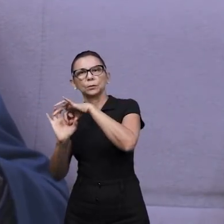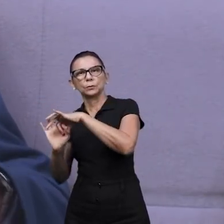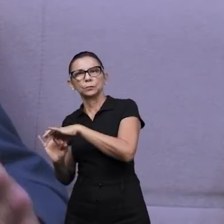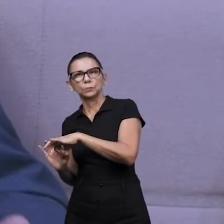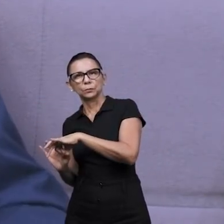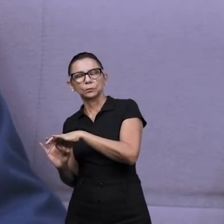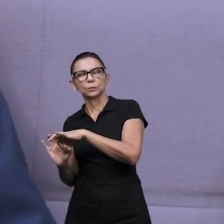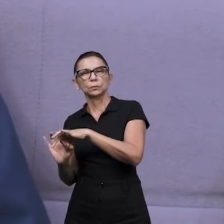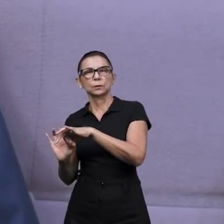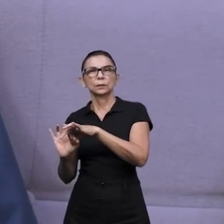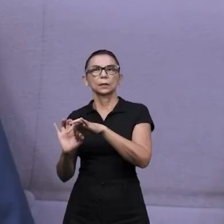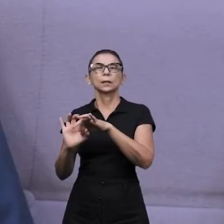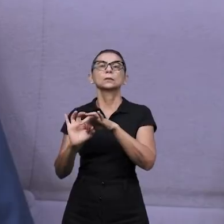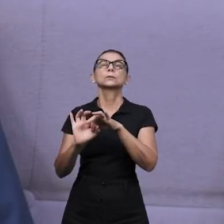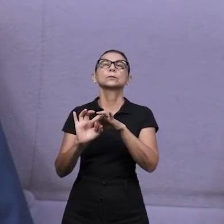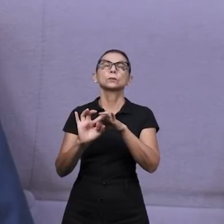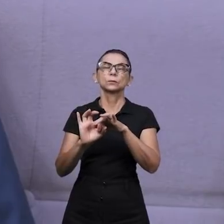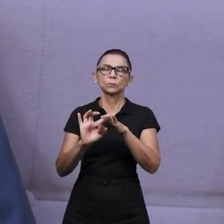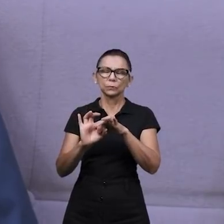integrado ao projeto de Deus.